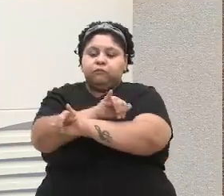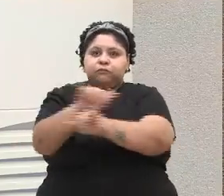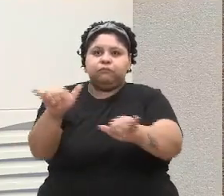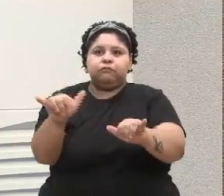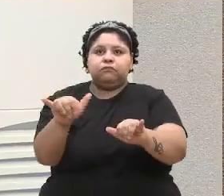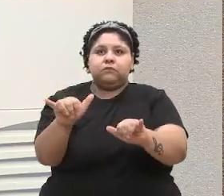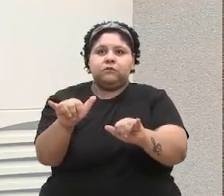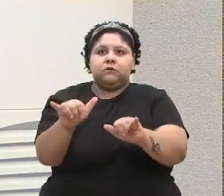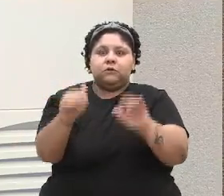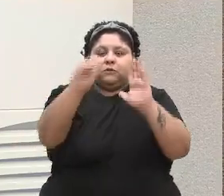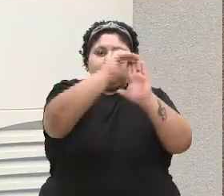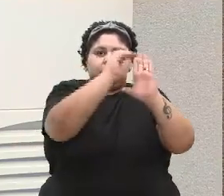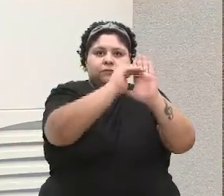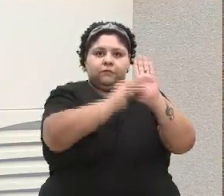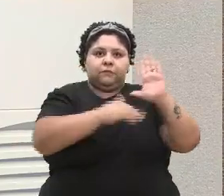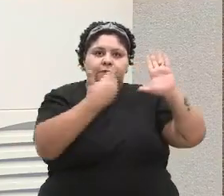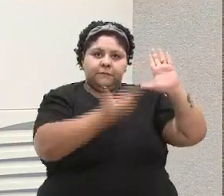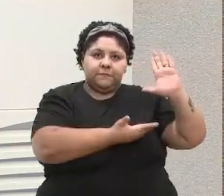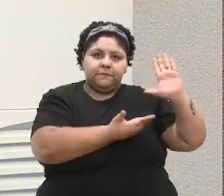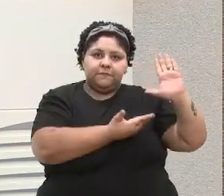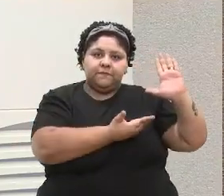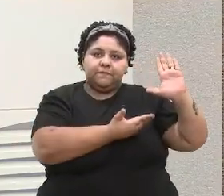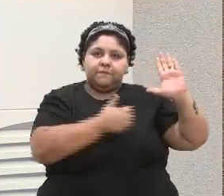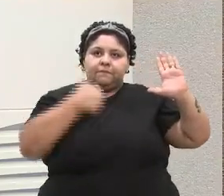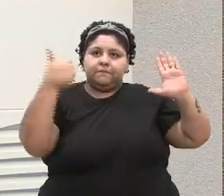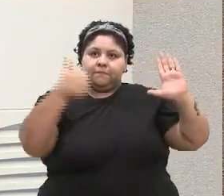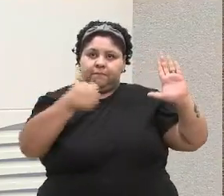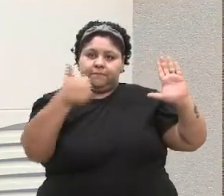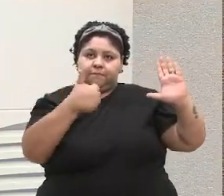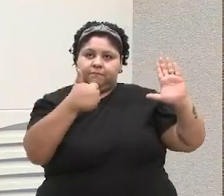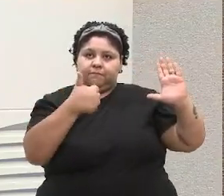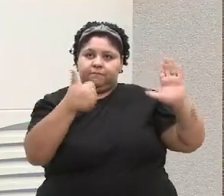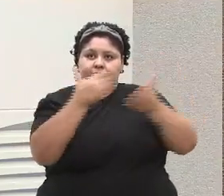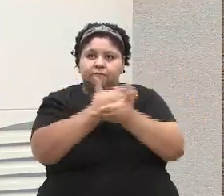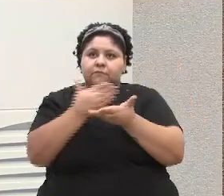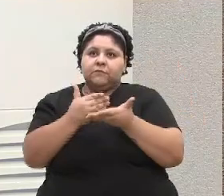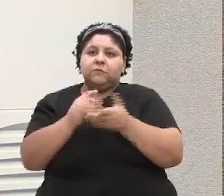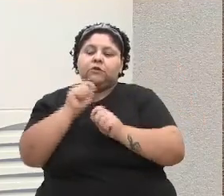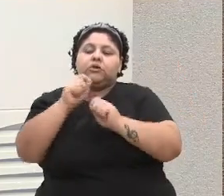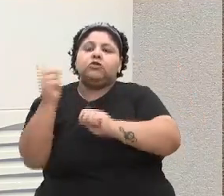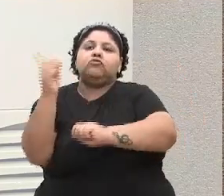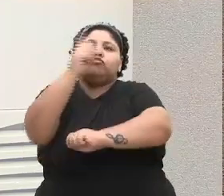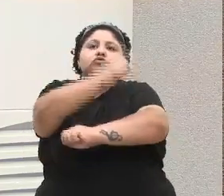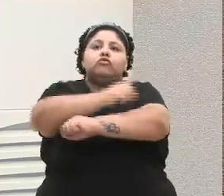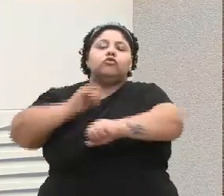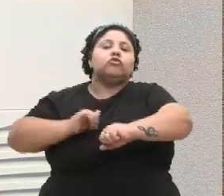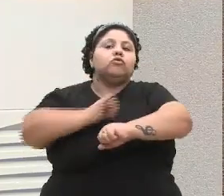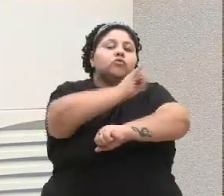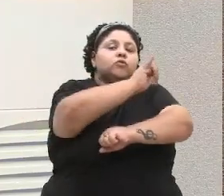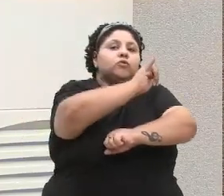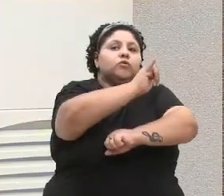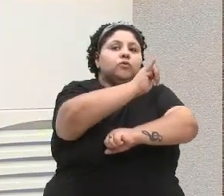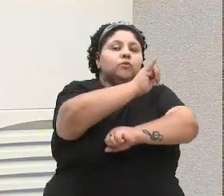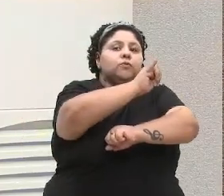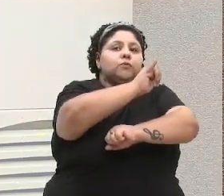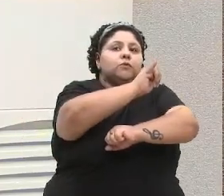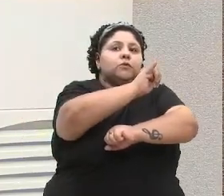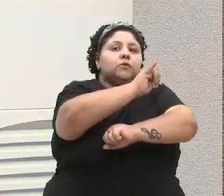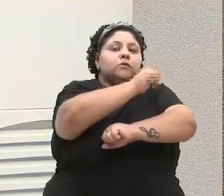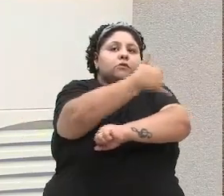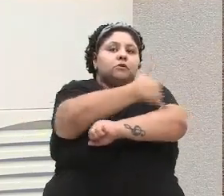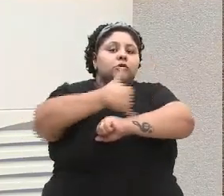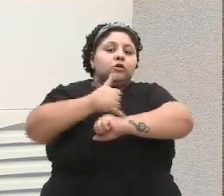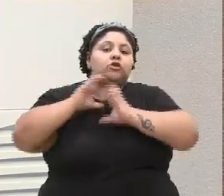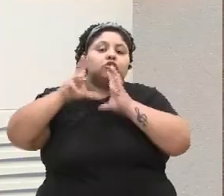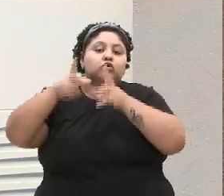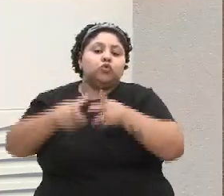com os seguintes questionamentos. Primeiro, a partir de qual data o aeroporto Hugo Cartegiani passou a ser